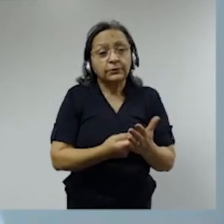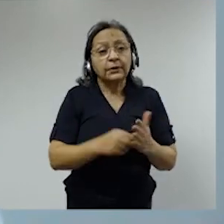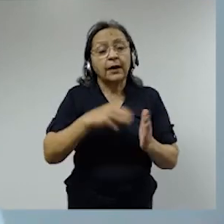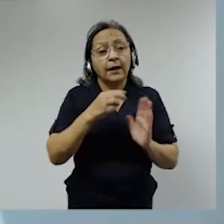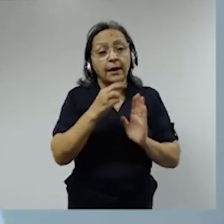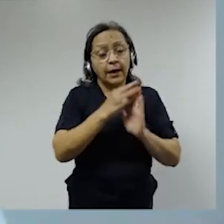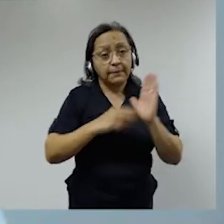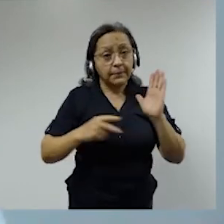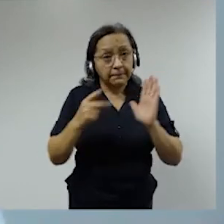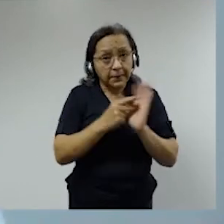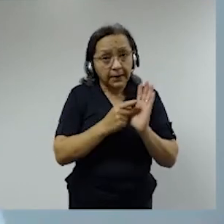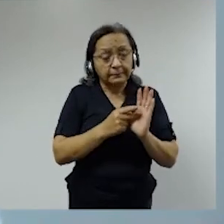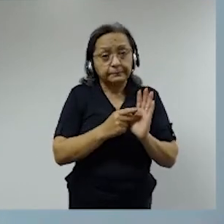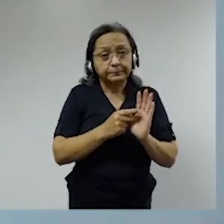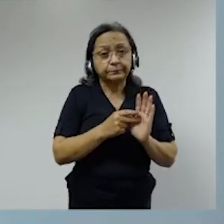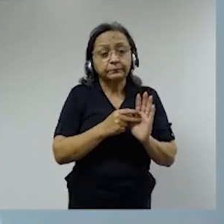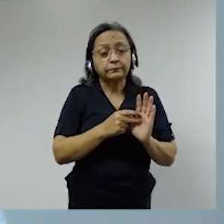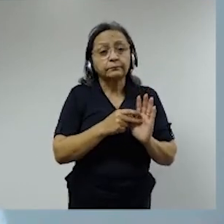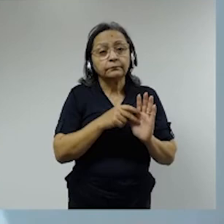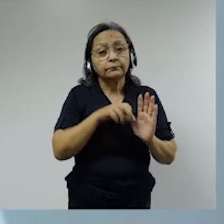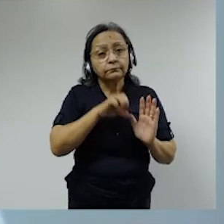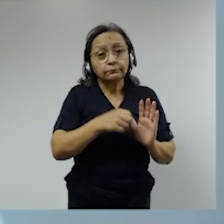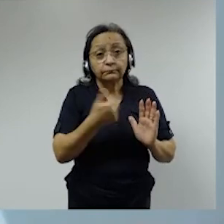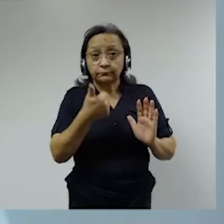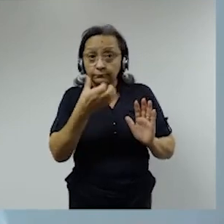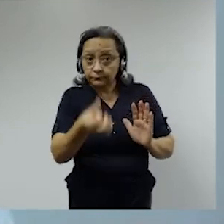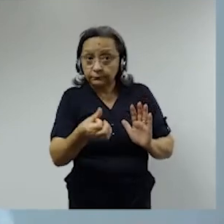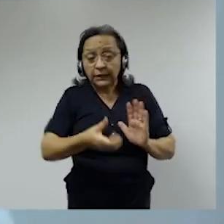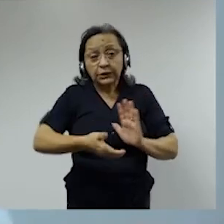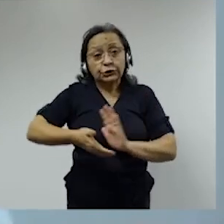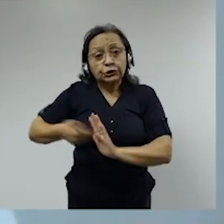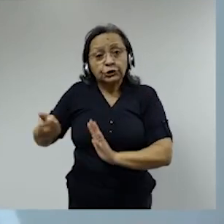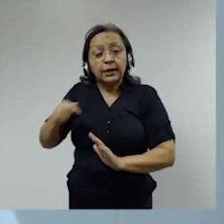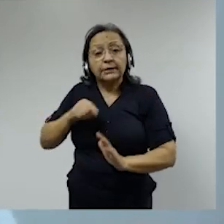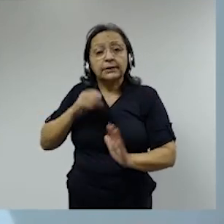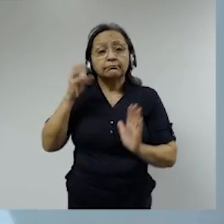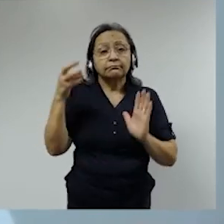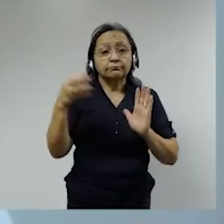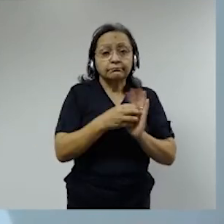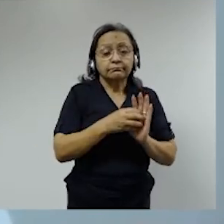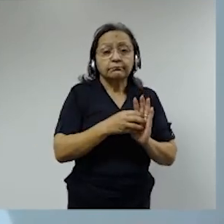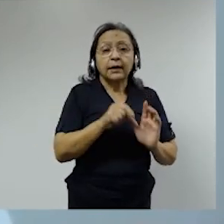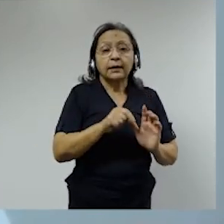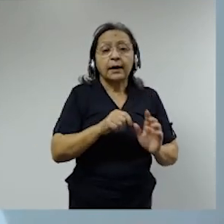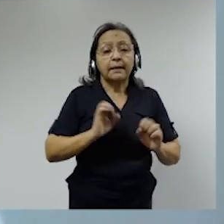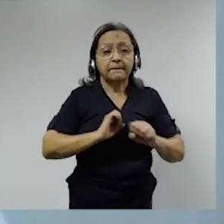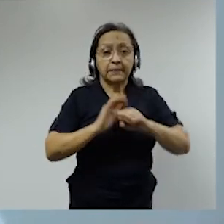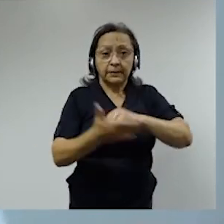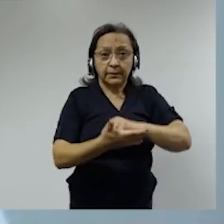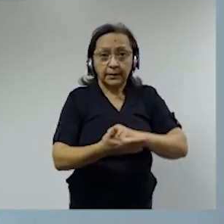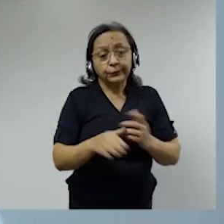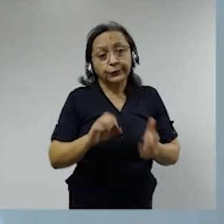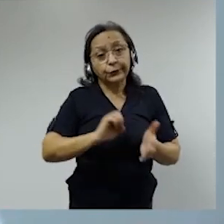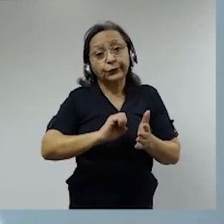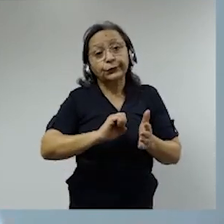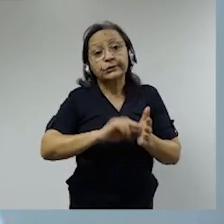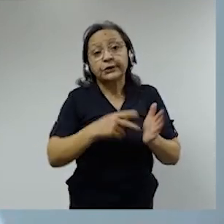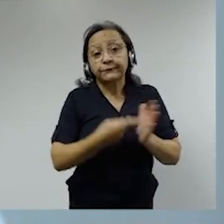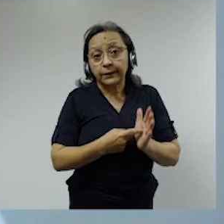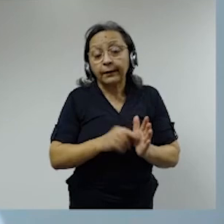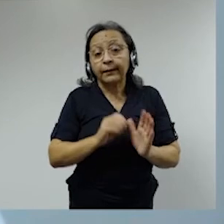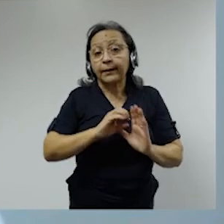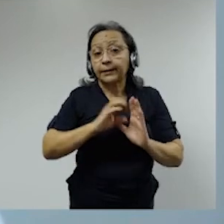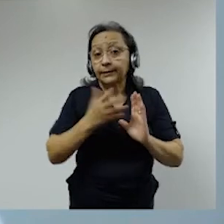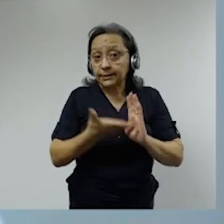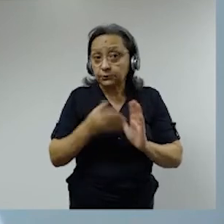936, expressamente exclui essa caracterização para a pandemia, ou seja, a caracterização de fato